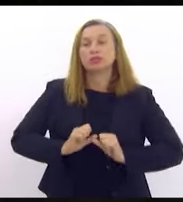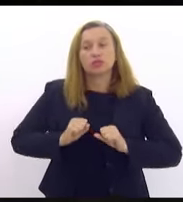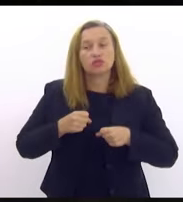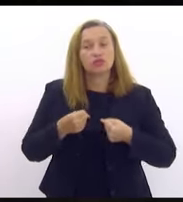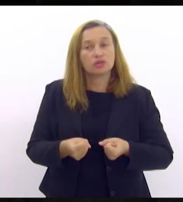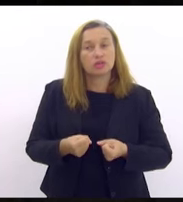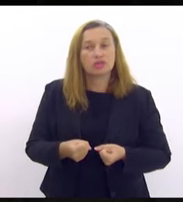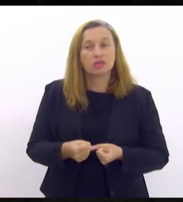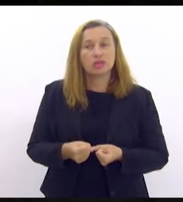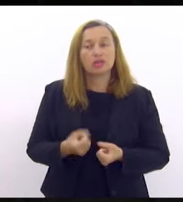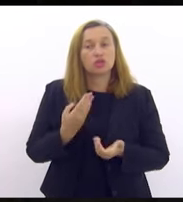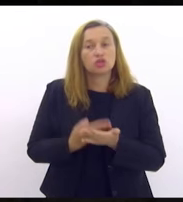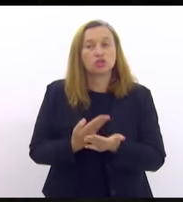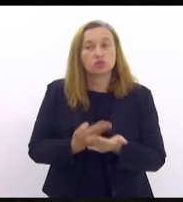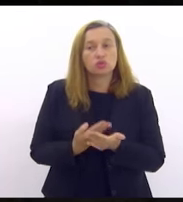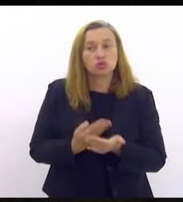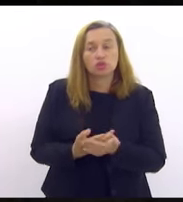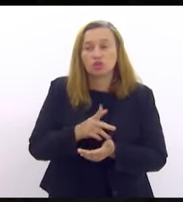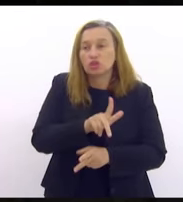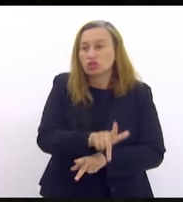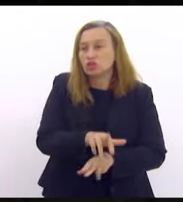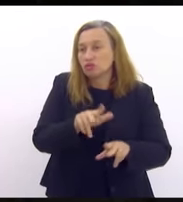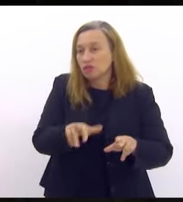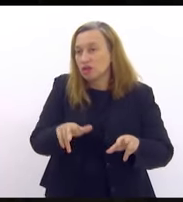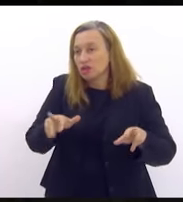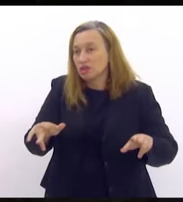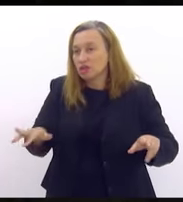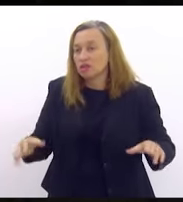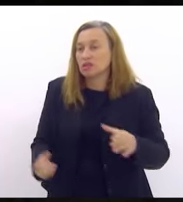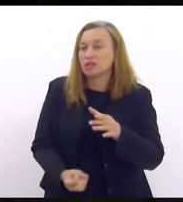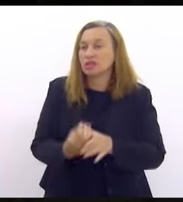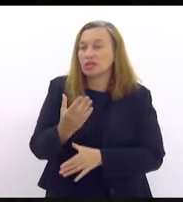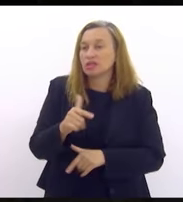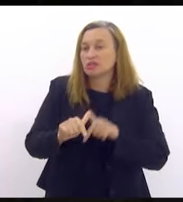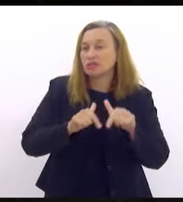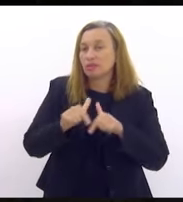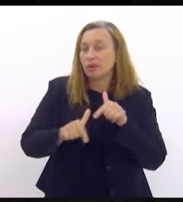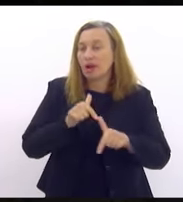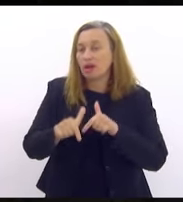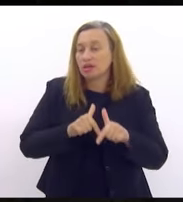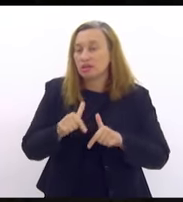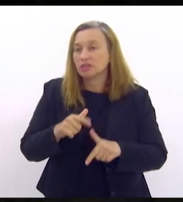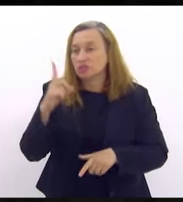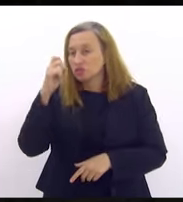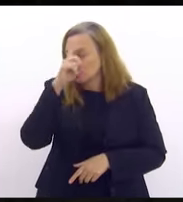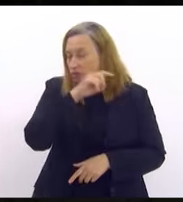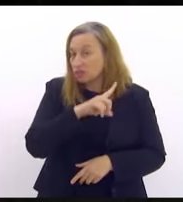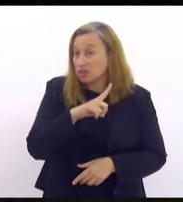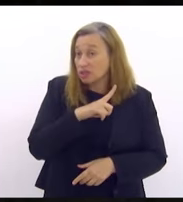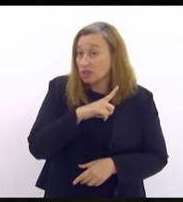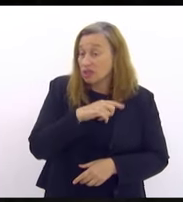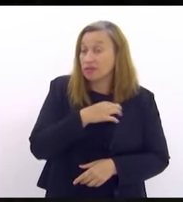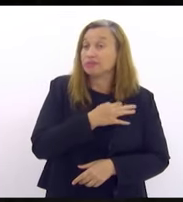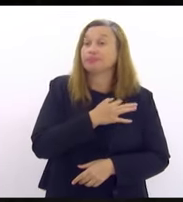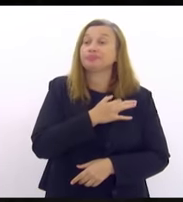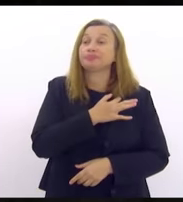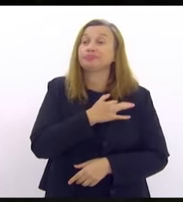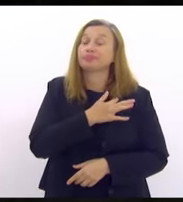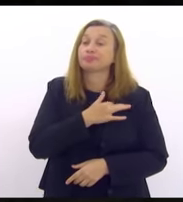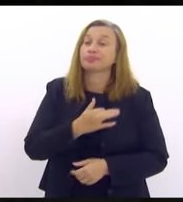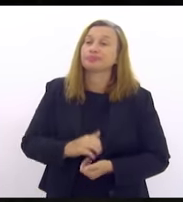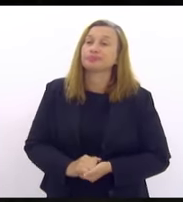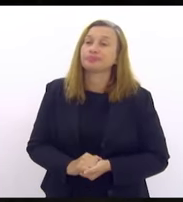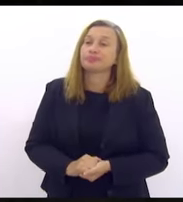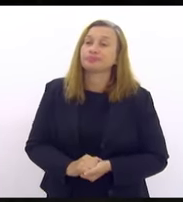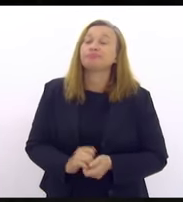abordar estudando as diversas formas de criação de emprego as dificuldades e até